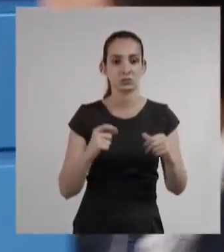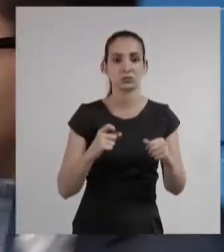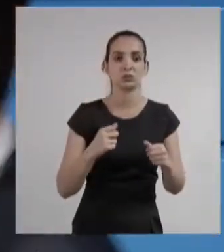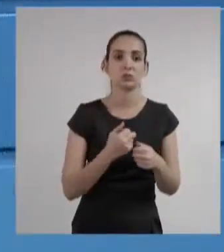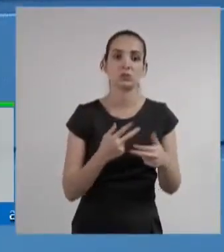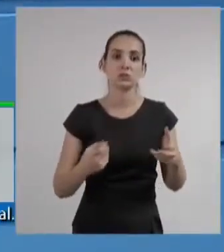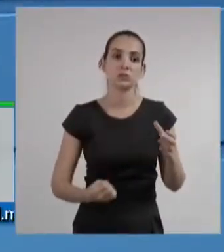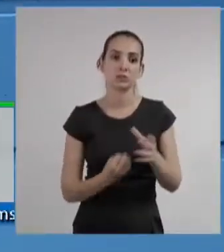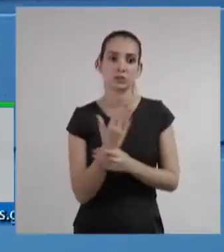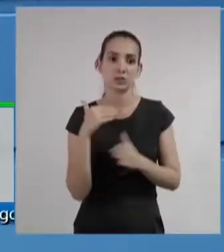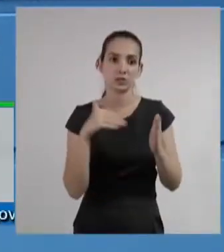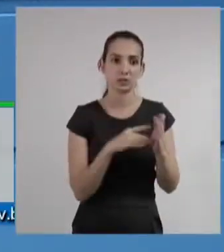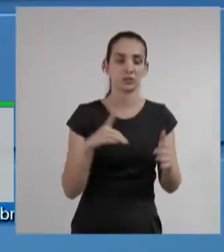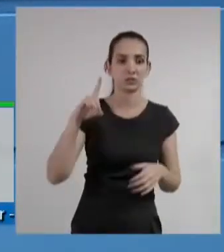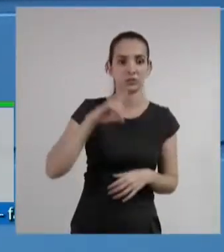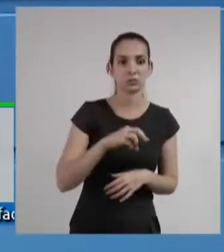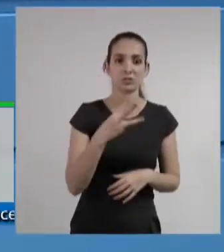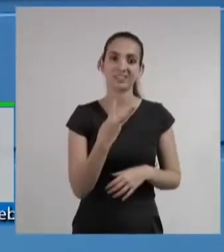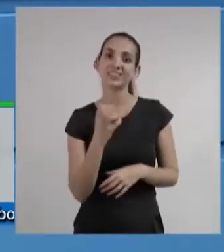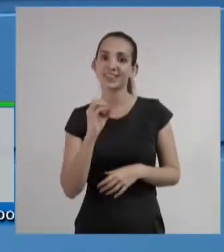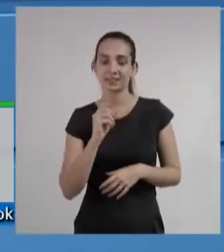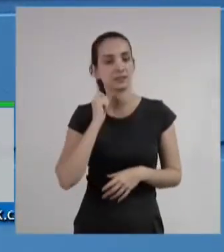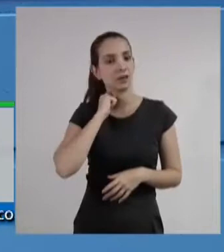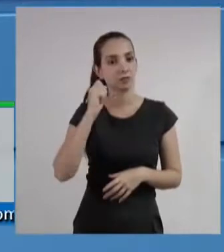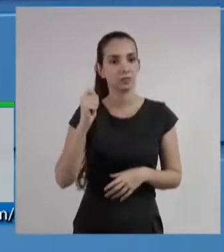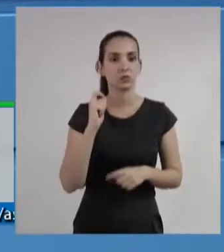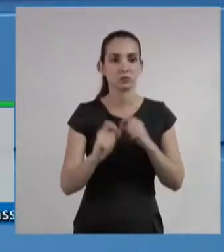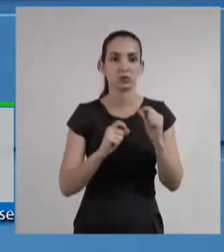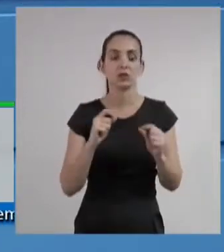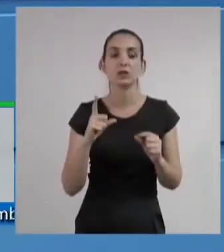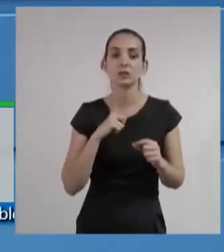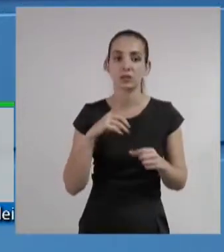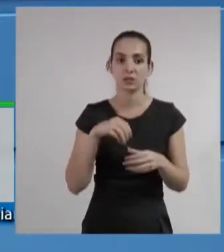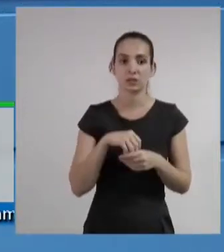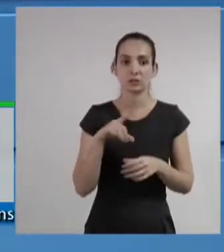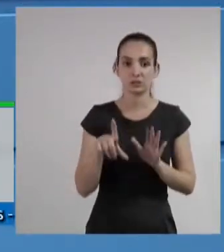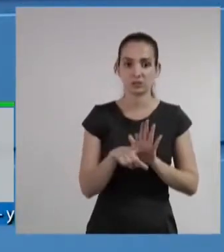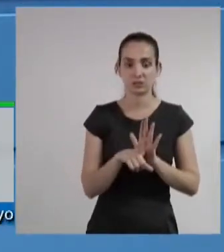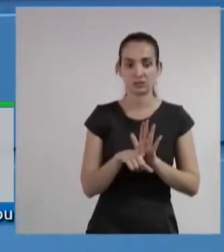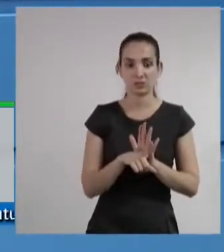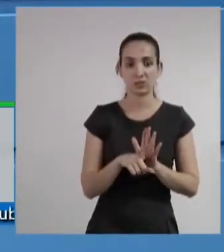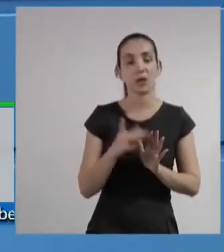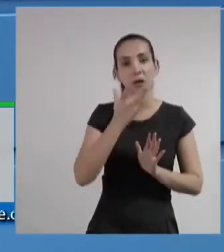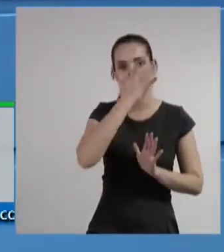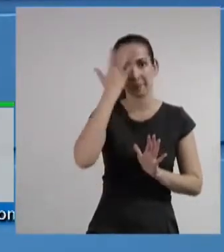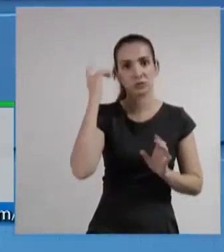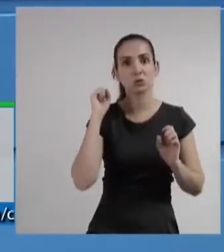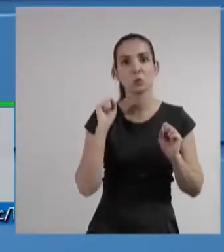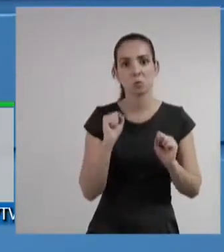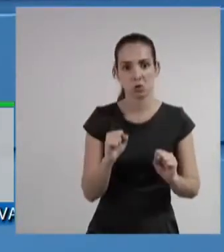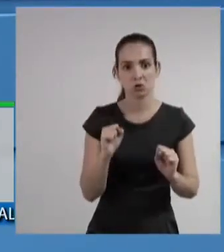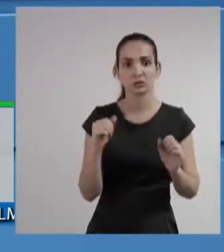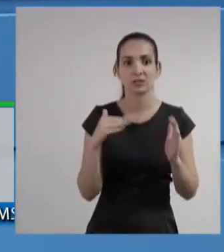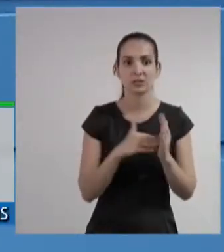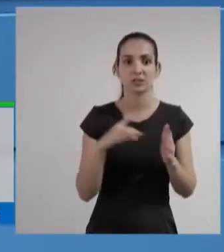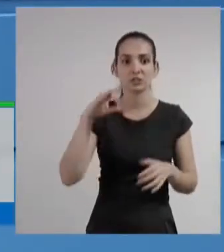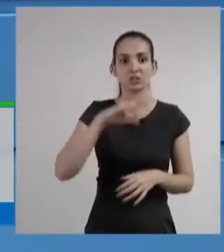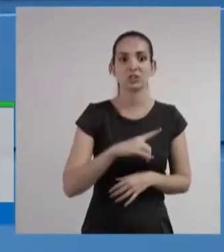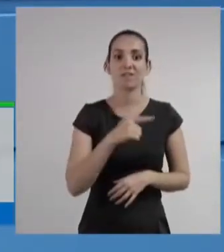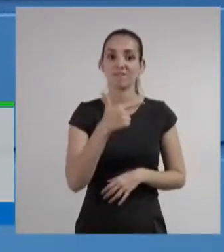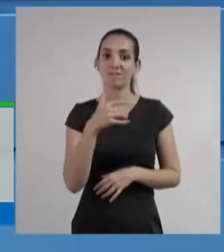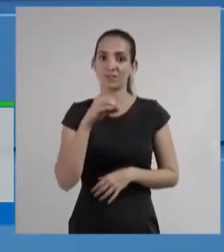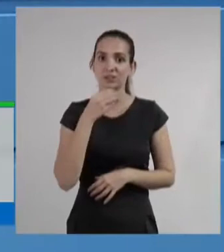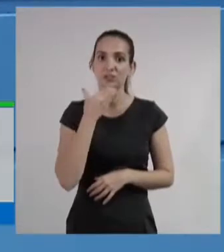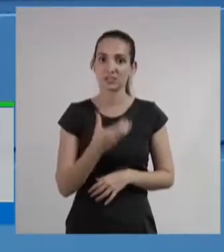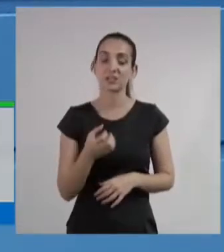abril é que abrange a lei, para que a pessoa possa aderir até 20 de dezembro à vista